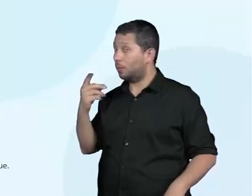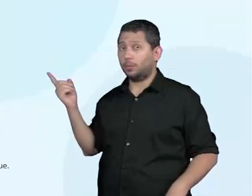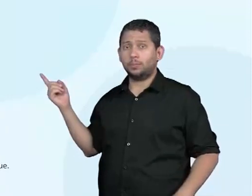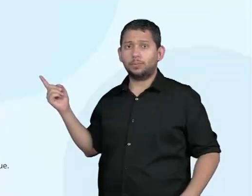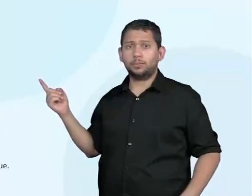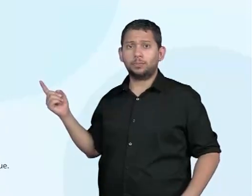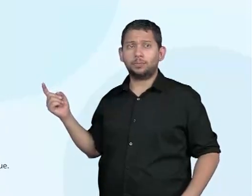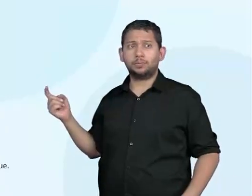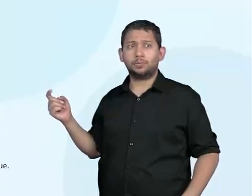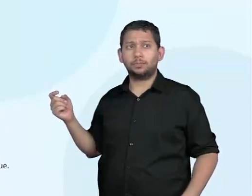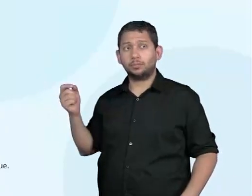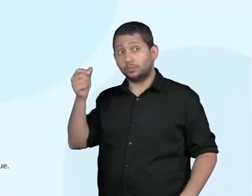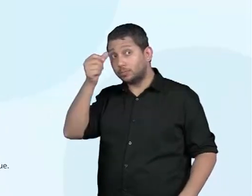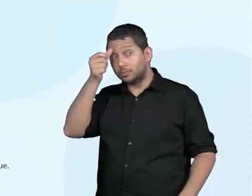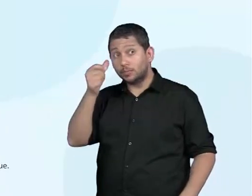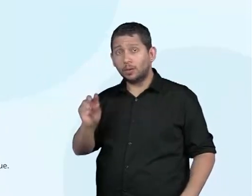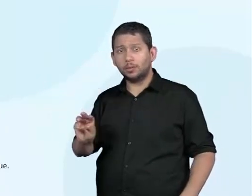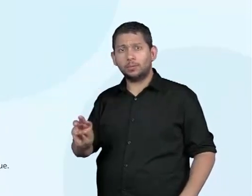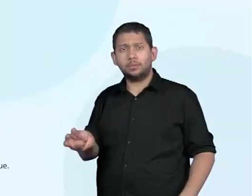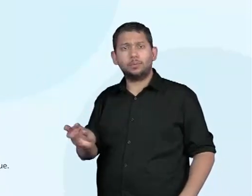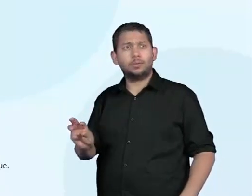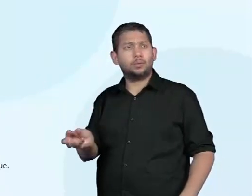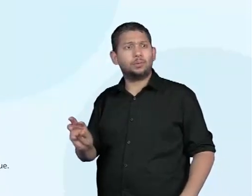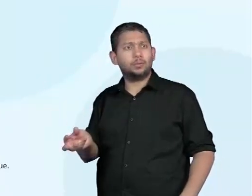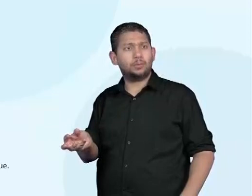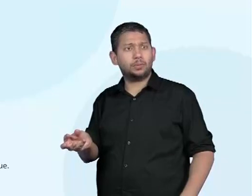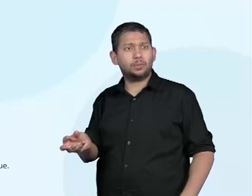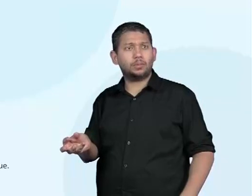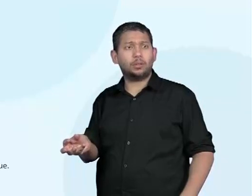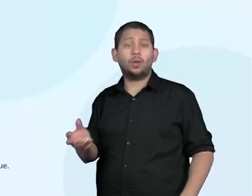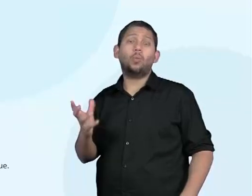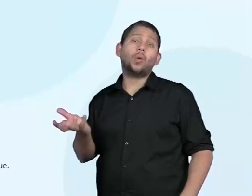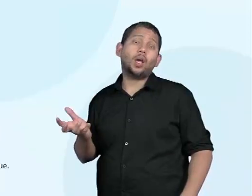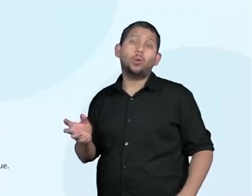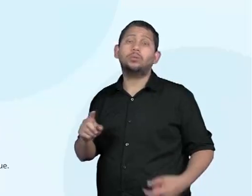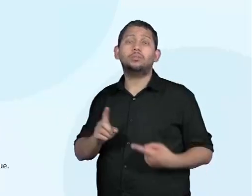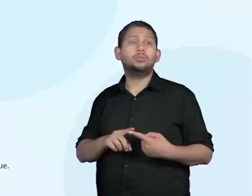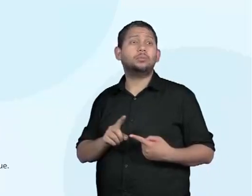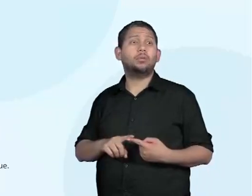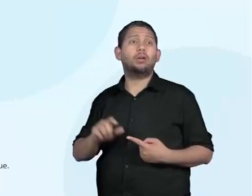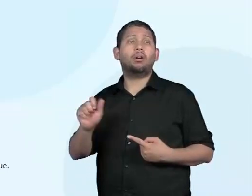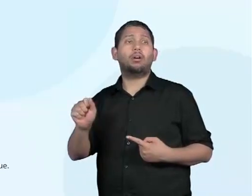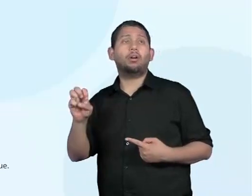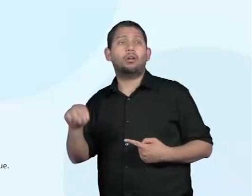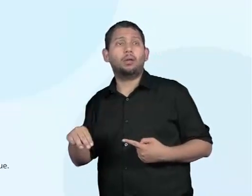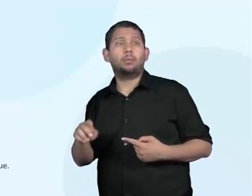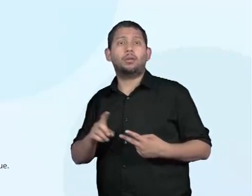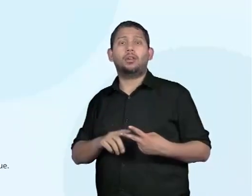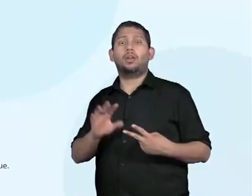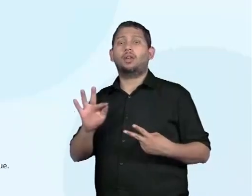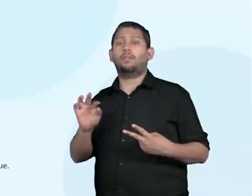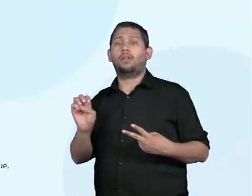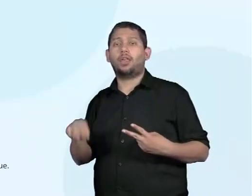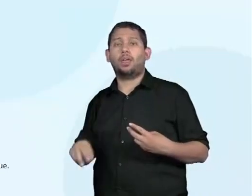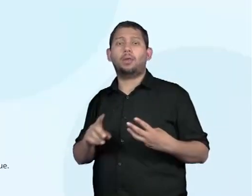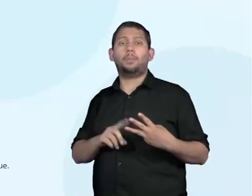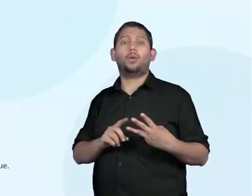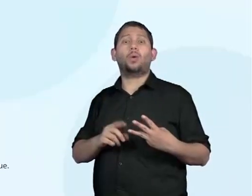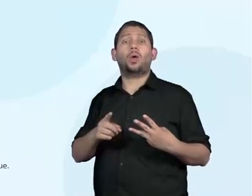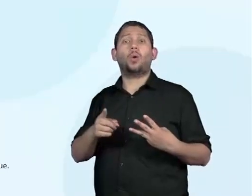branca. Aqui você seleciona que modo você quer, porque isso aqui é um toca-disco, que